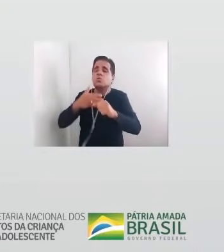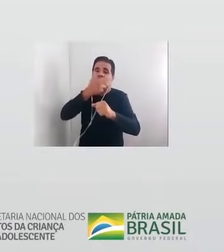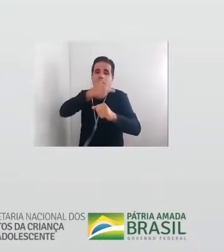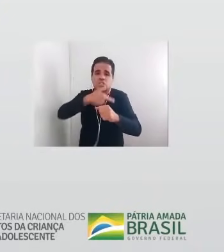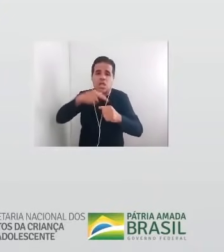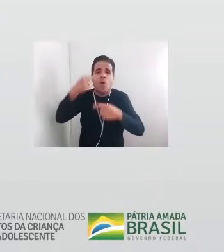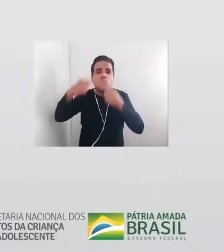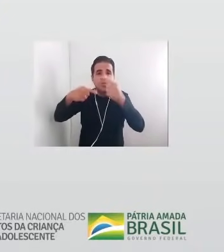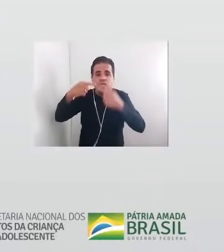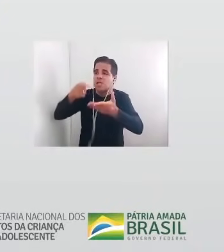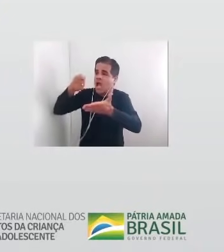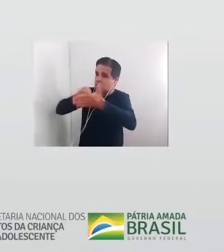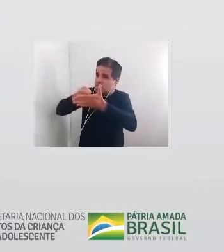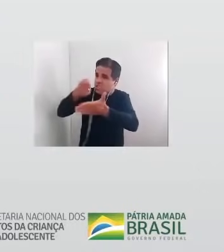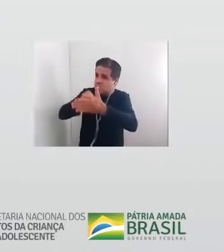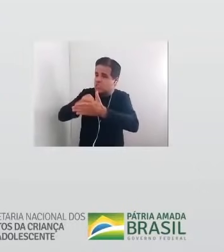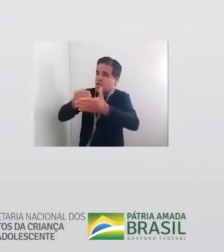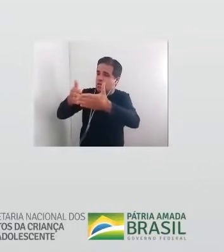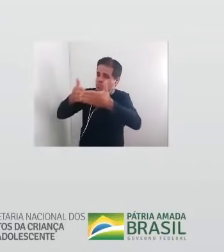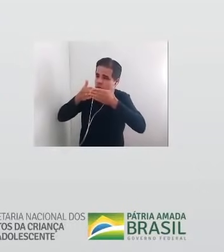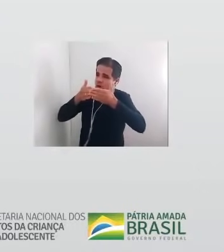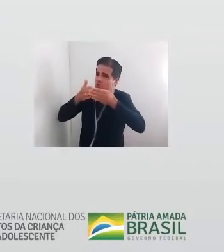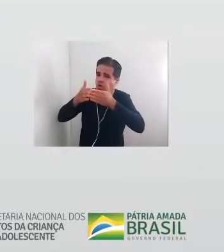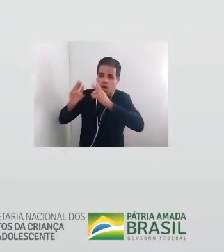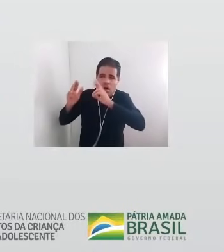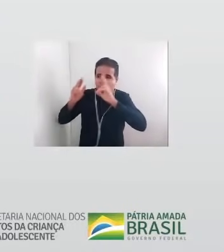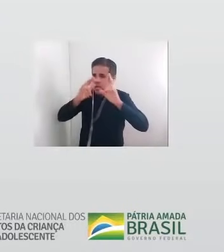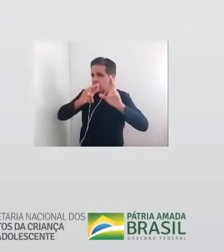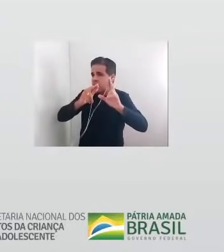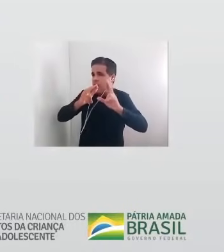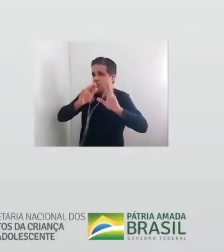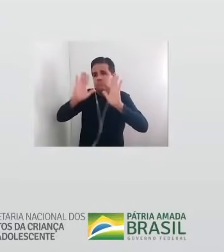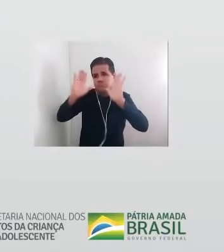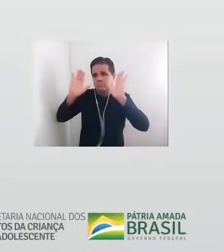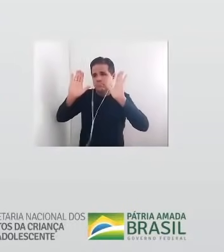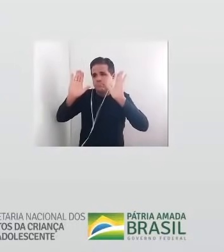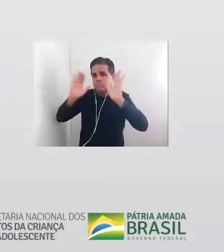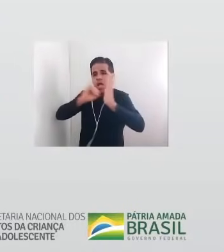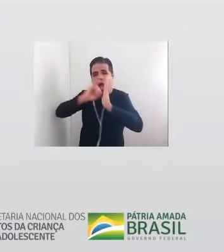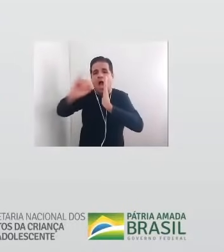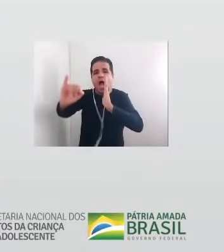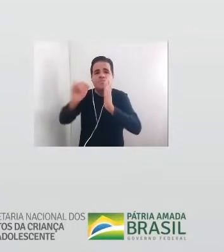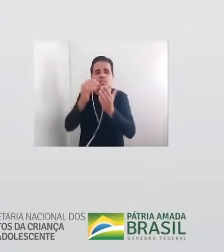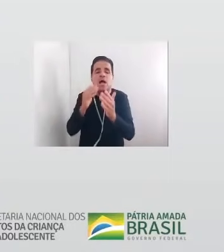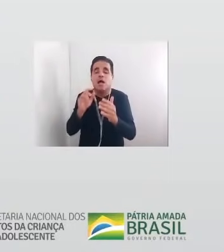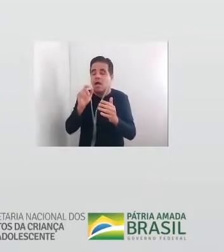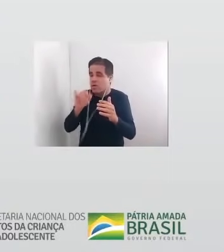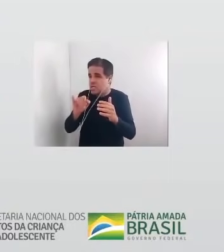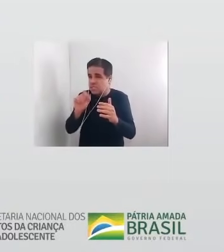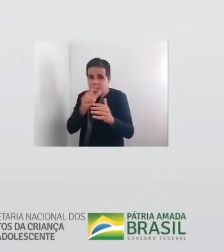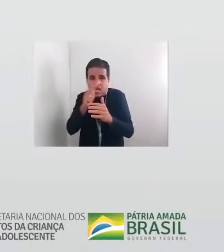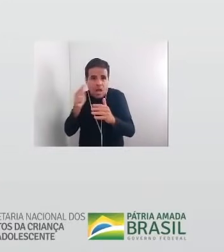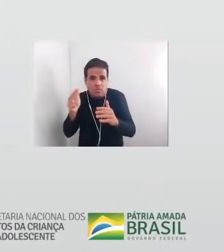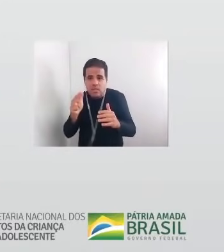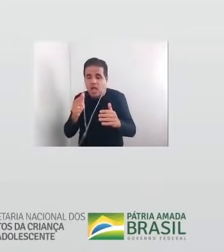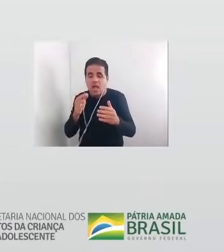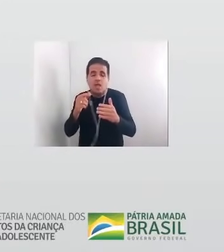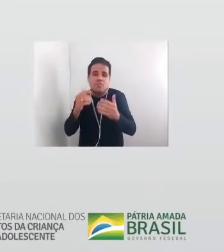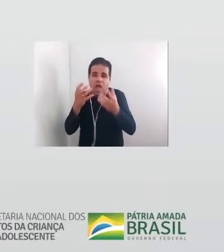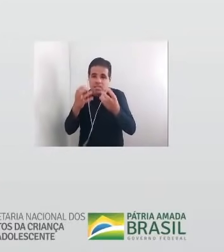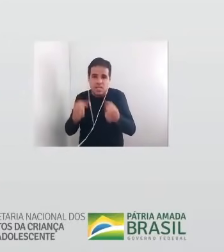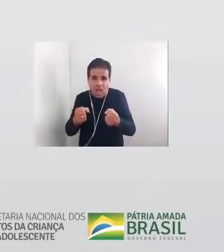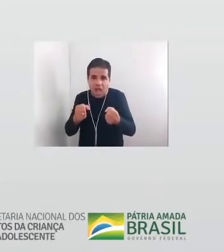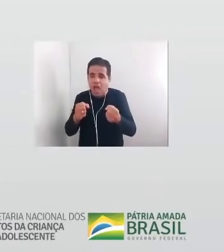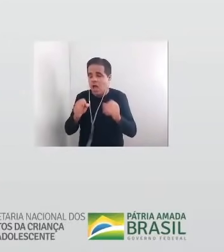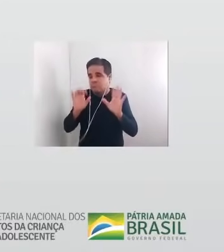que essas crenças não sejam desrespeitadas. E, por último, não havendo consenso, se houver abuso, os pais podem processar